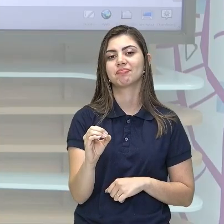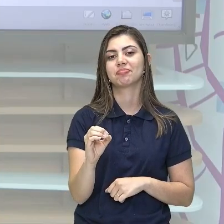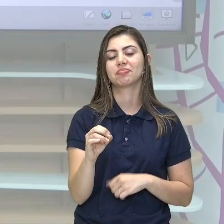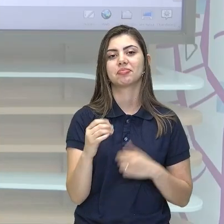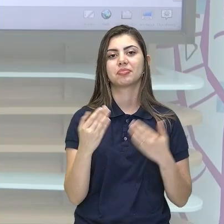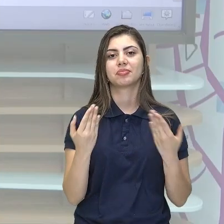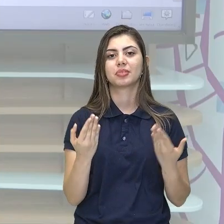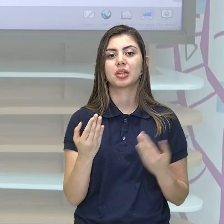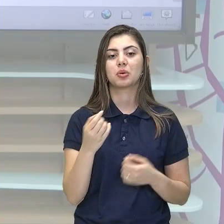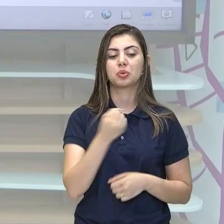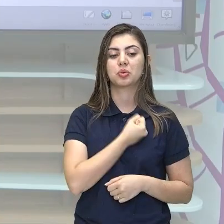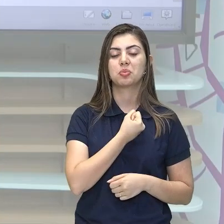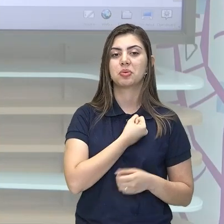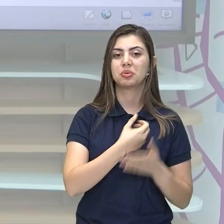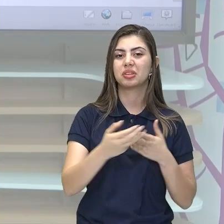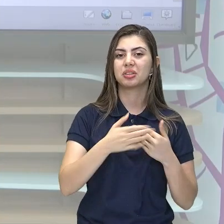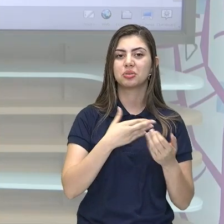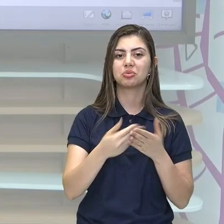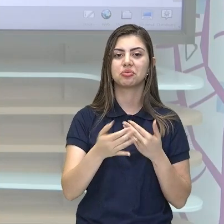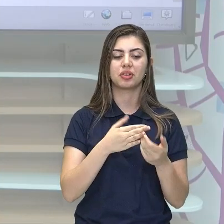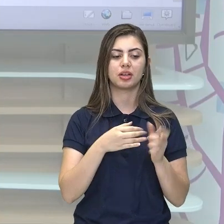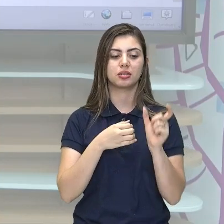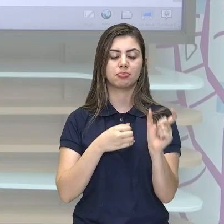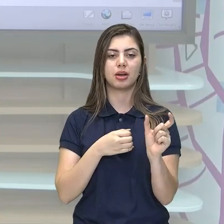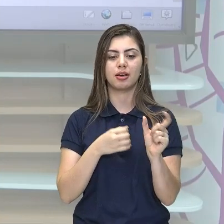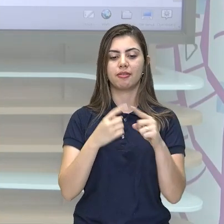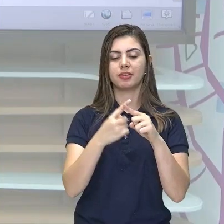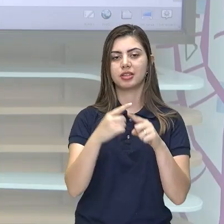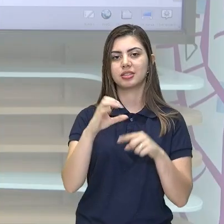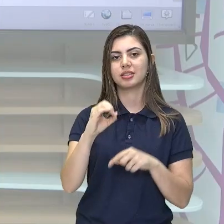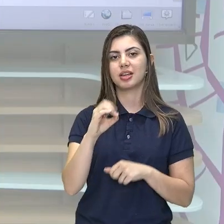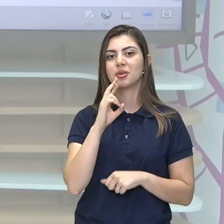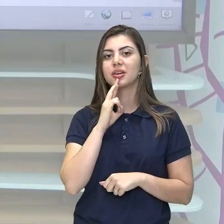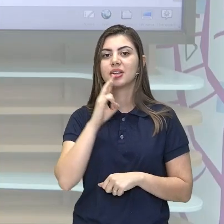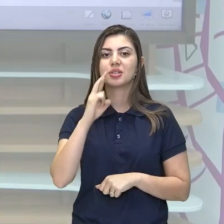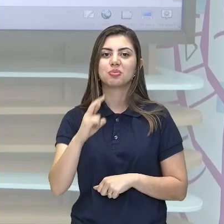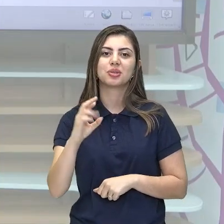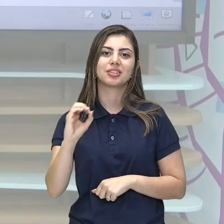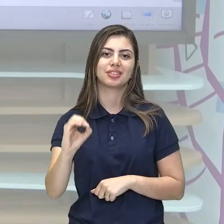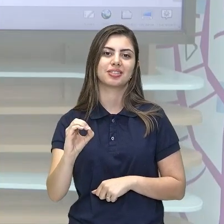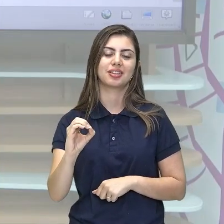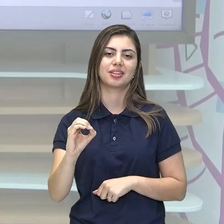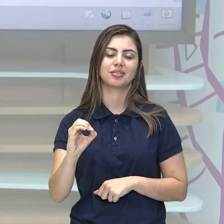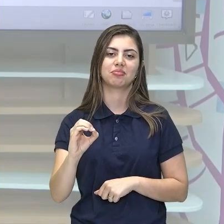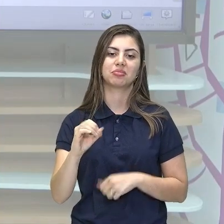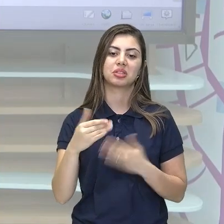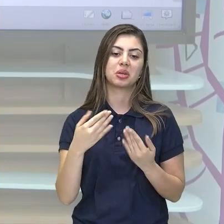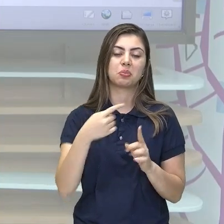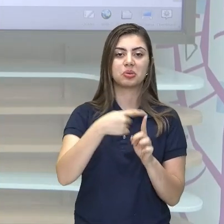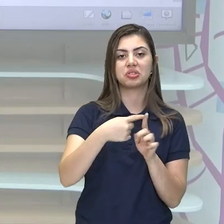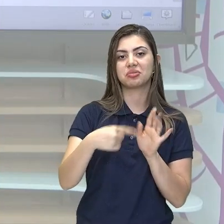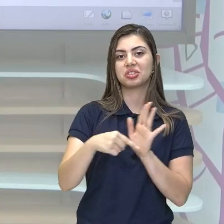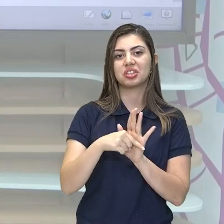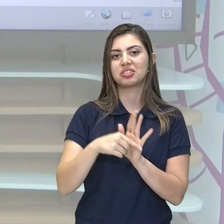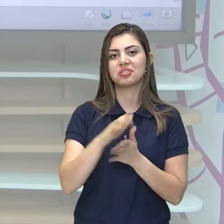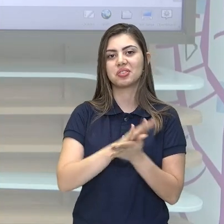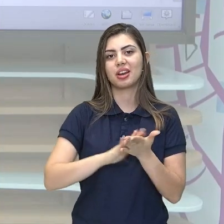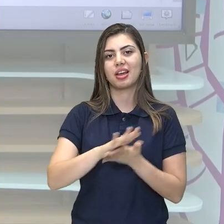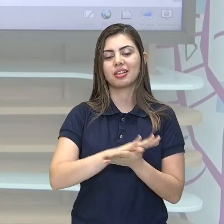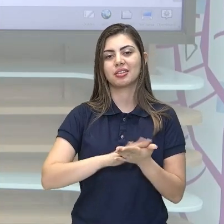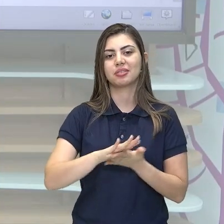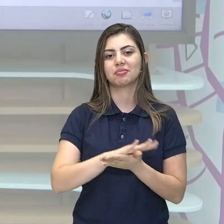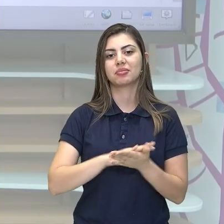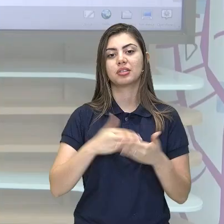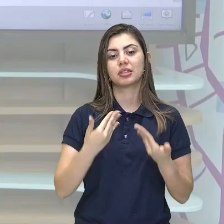seja, o meu resultado também não vai ter sinal, certo? Pelo fato dele ser zero, não é nem positivo e nem negativo. Então,